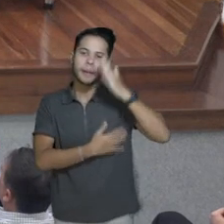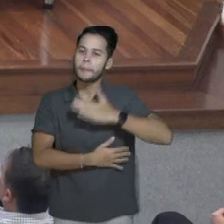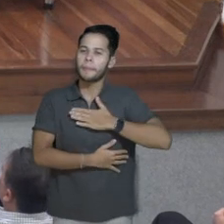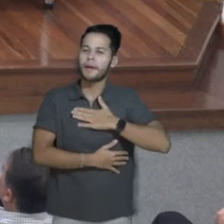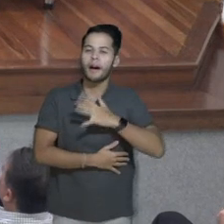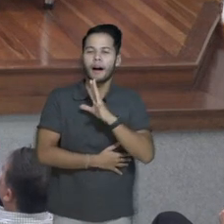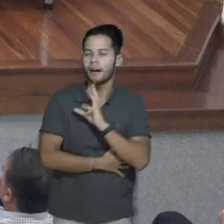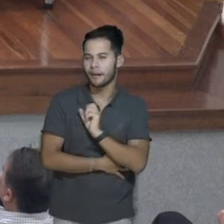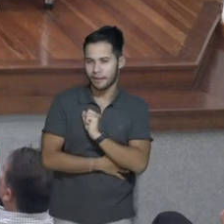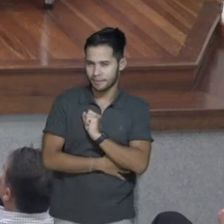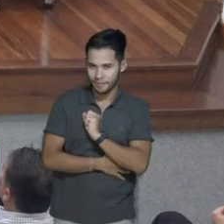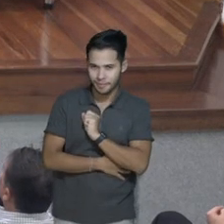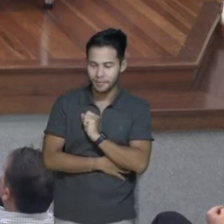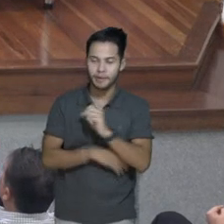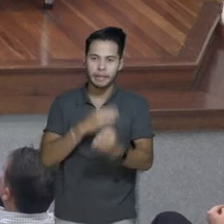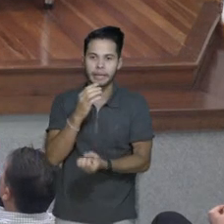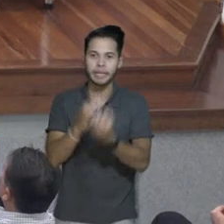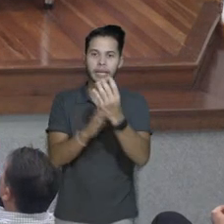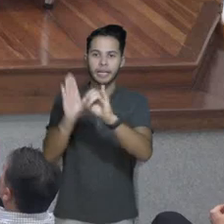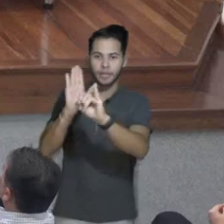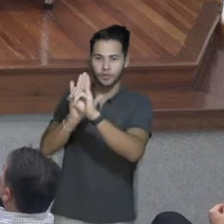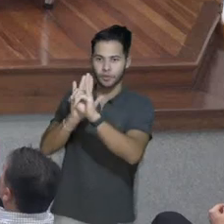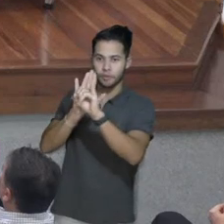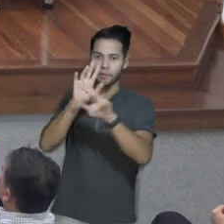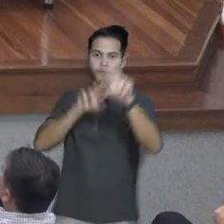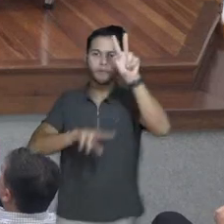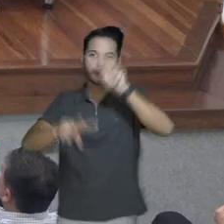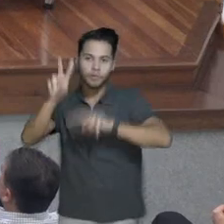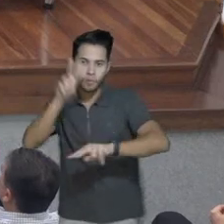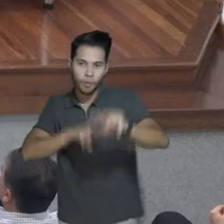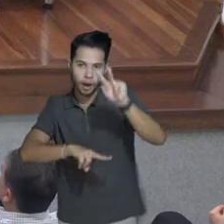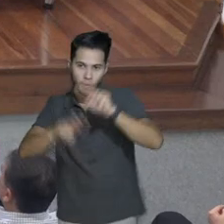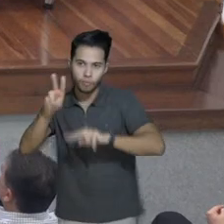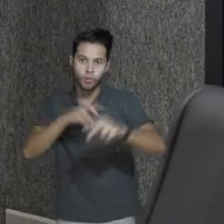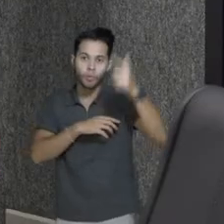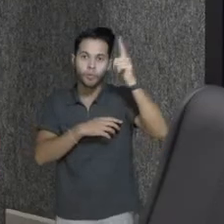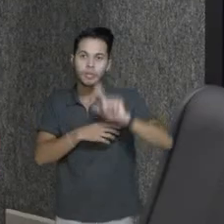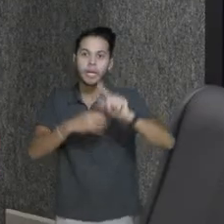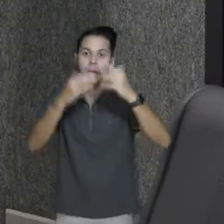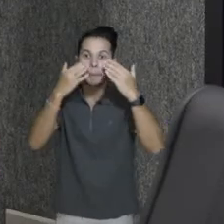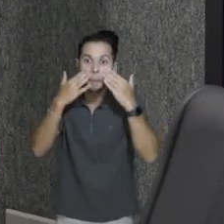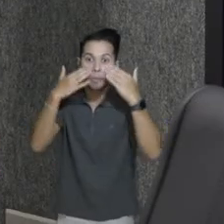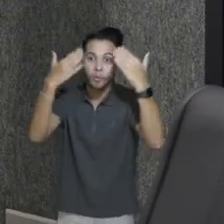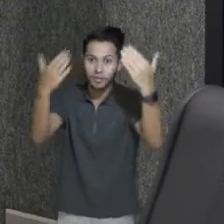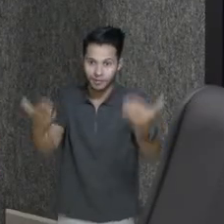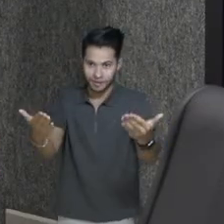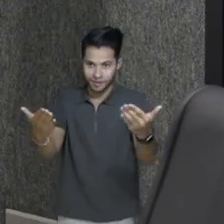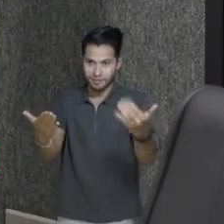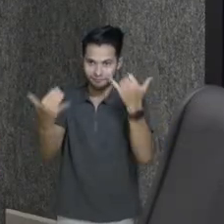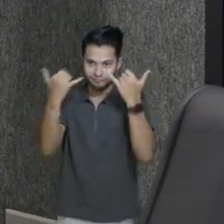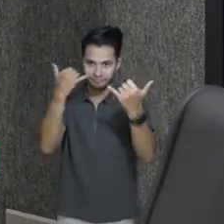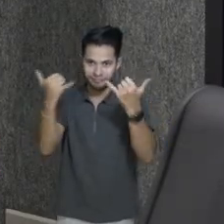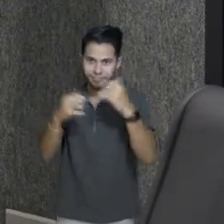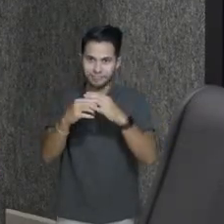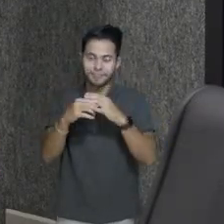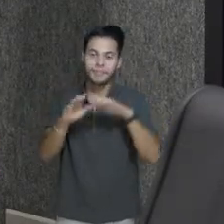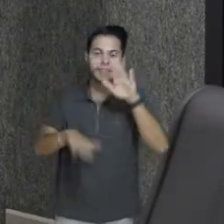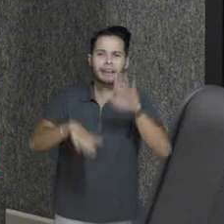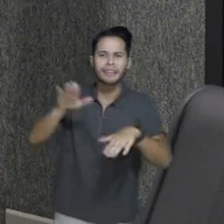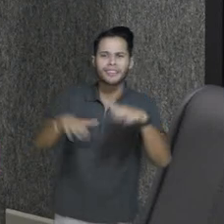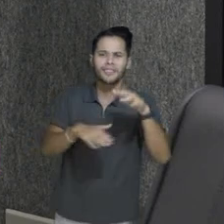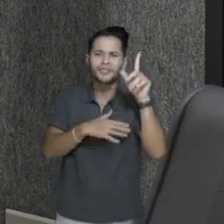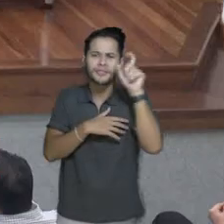identidades visuais fortes que consigam trazer a mensagem às vezes é tão difícil de falar de de